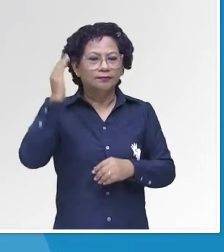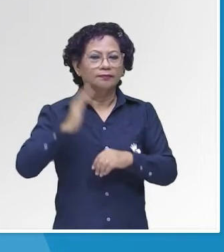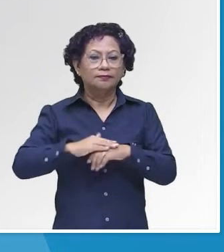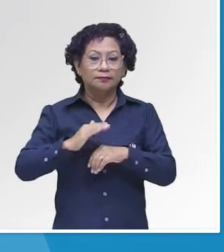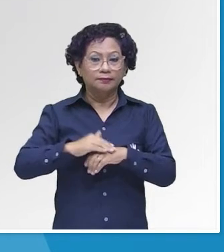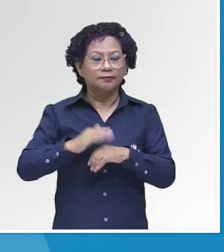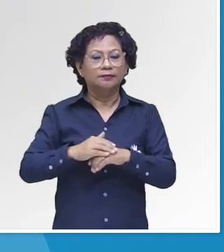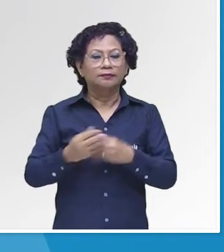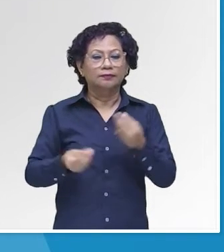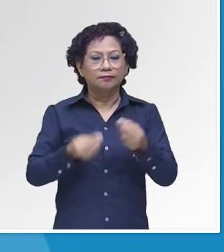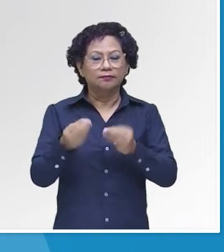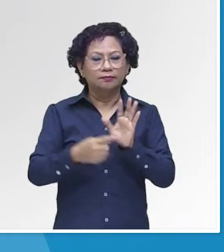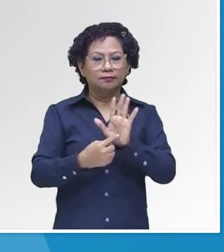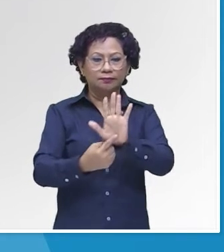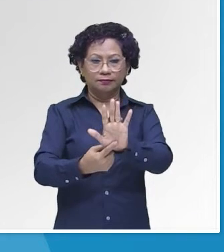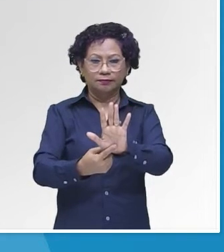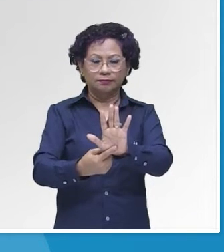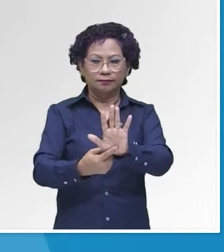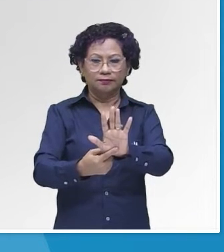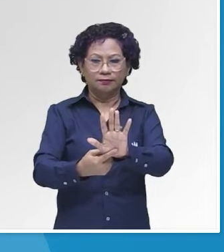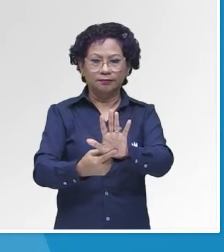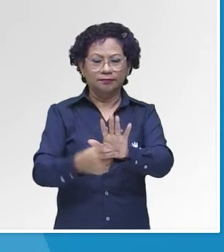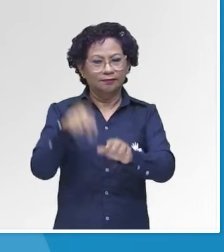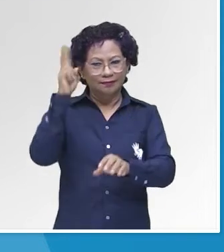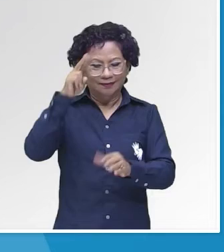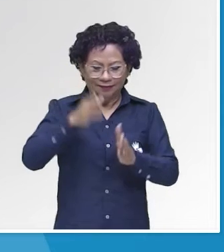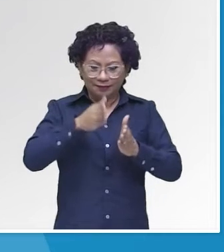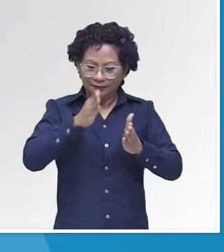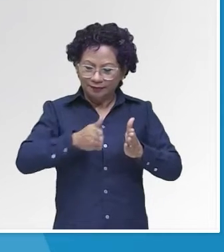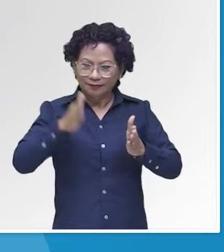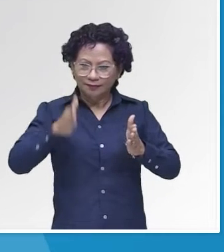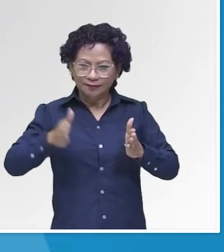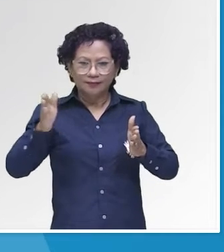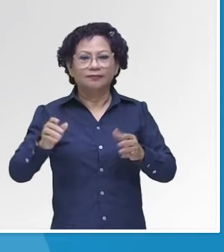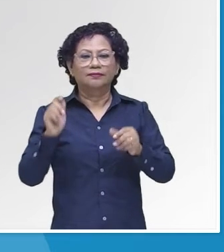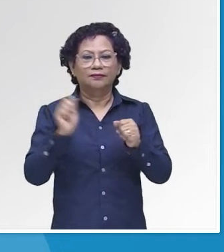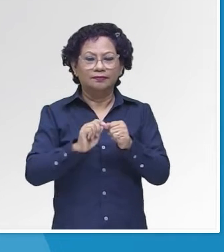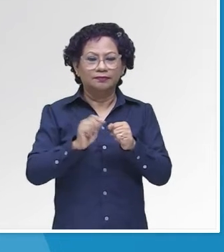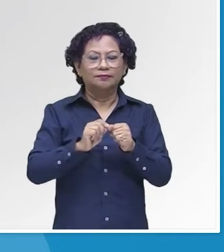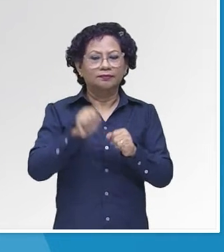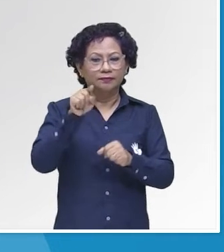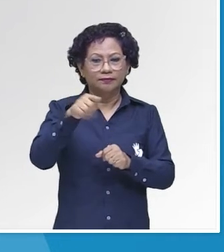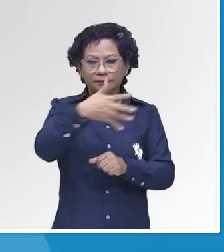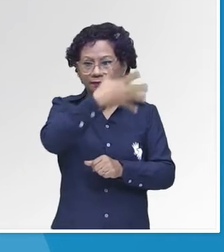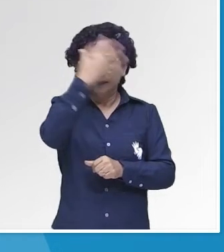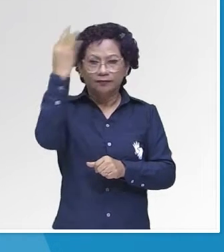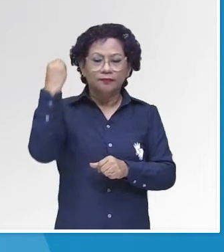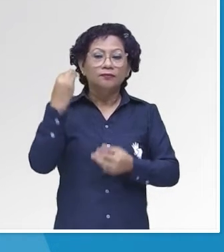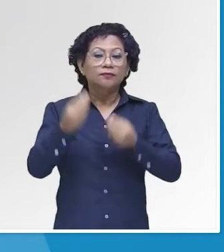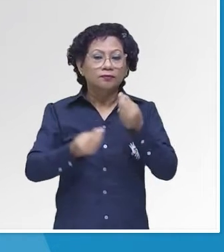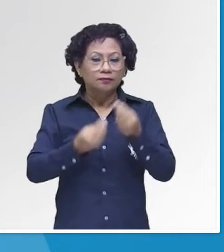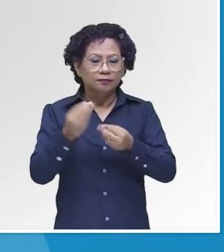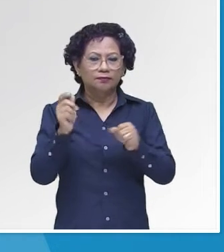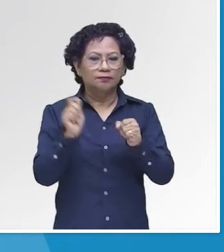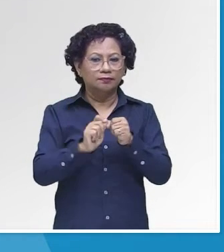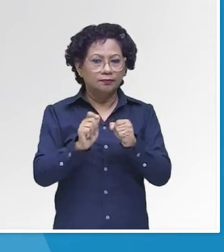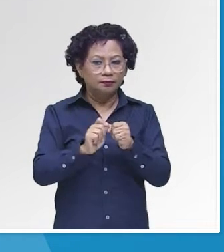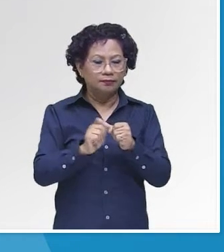pôde mostrar no nosso passo a passo, mas só para vocês não se esquecerem, então, que